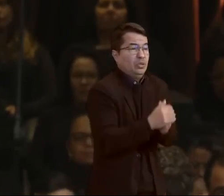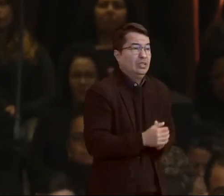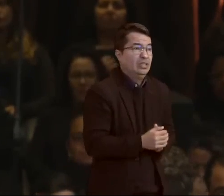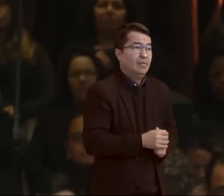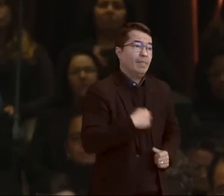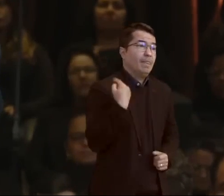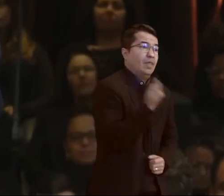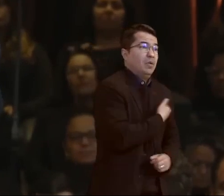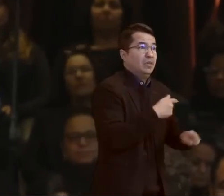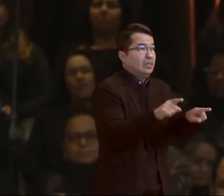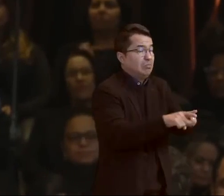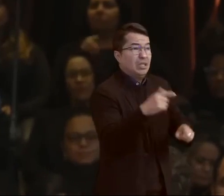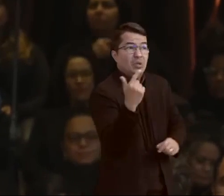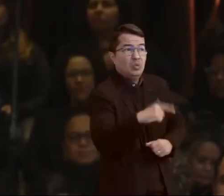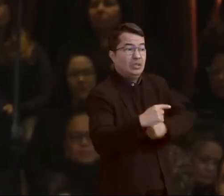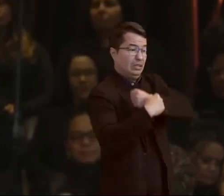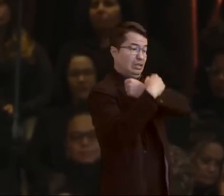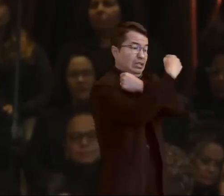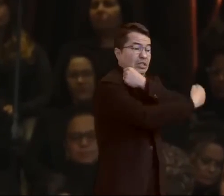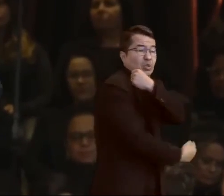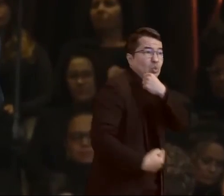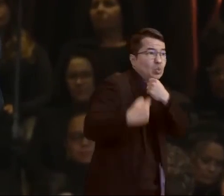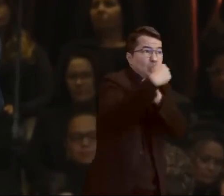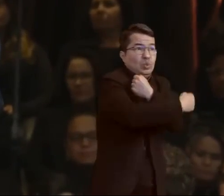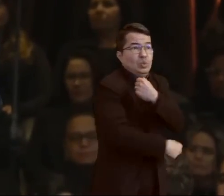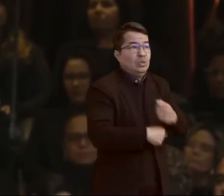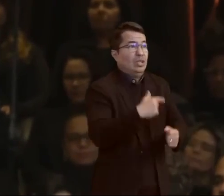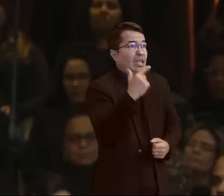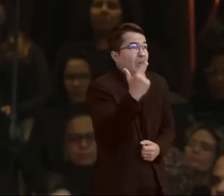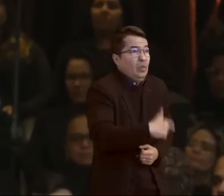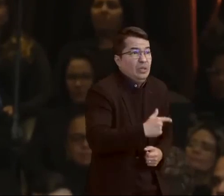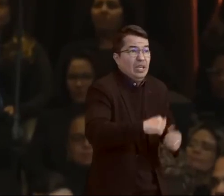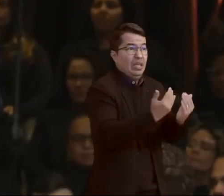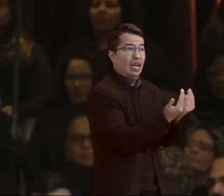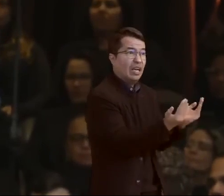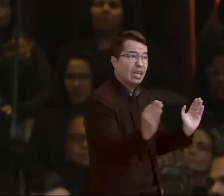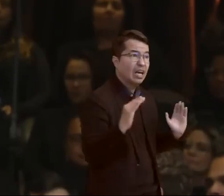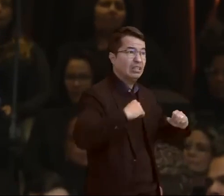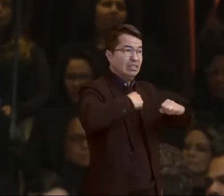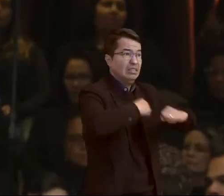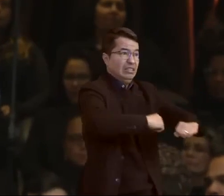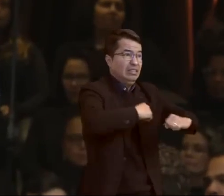Nós não temos escudos, nós não temos carros de ferro.